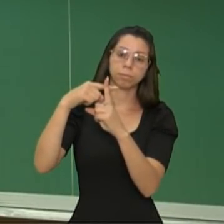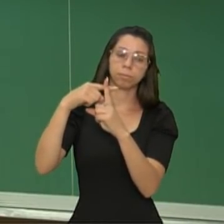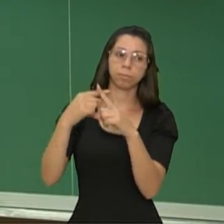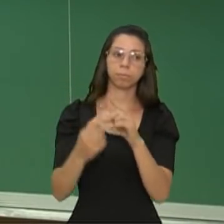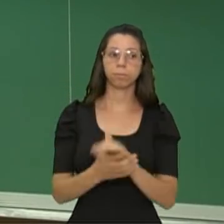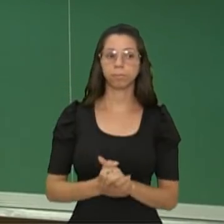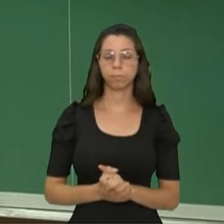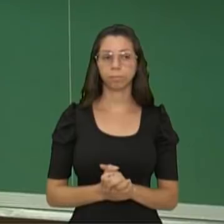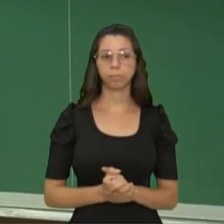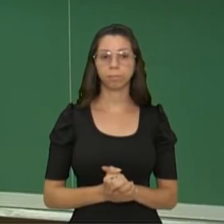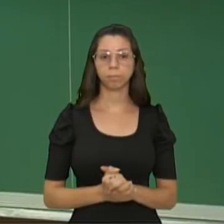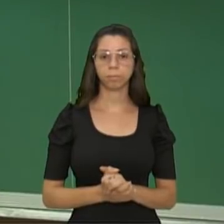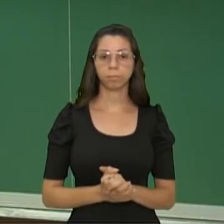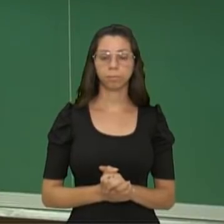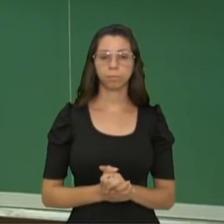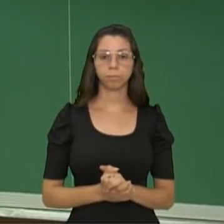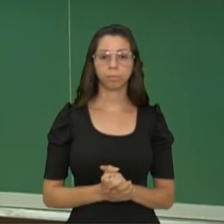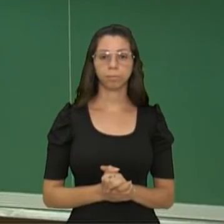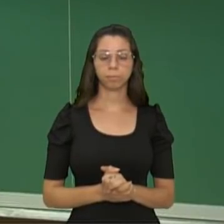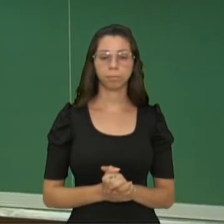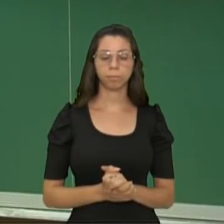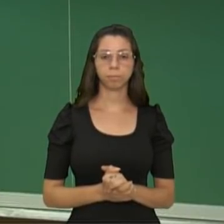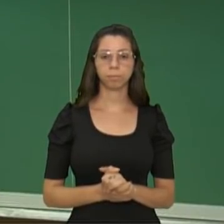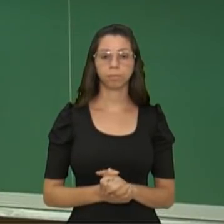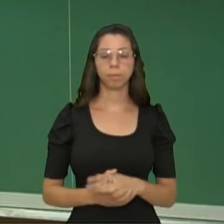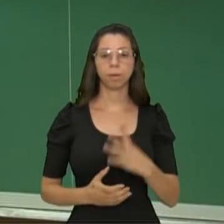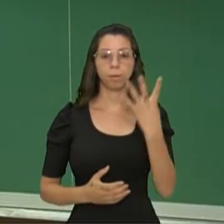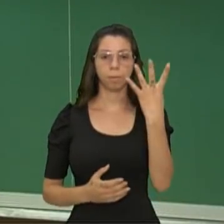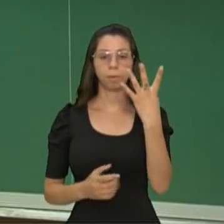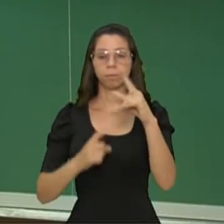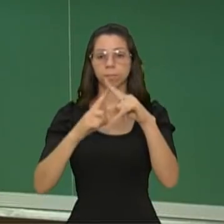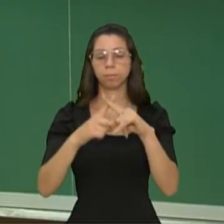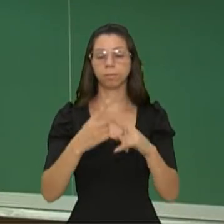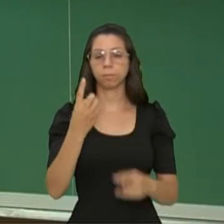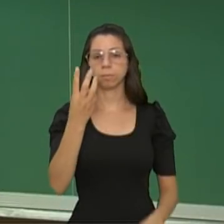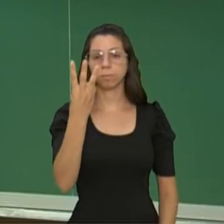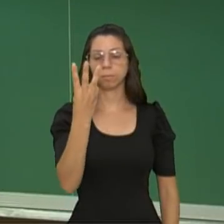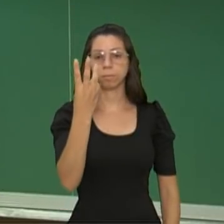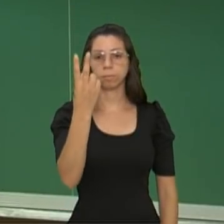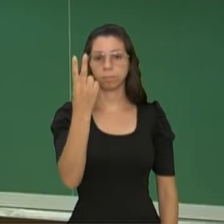104 vezes 32. Vamos lá para não errar aqui, né?